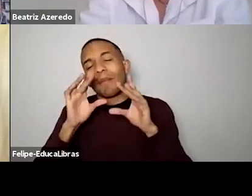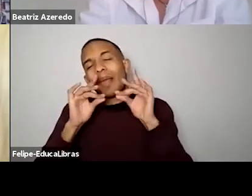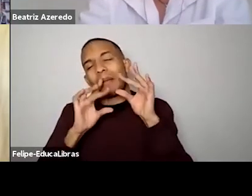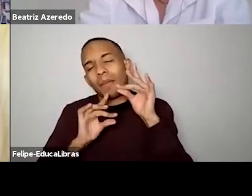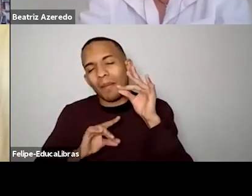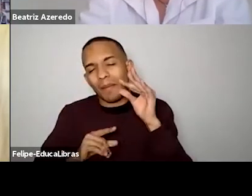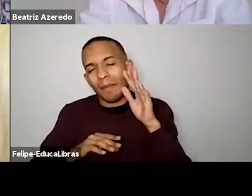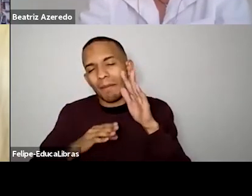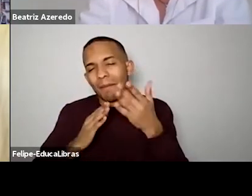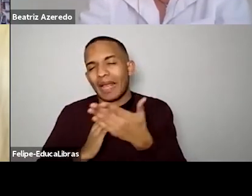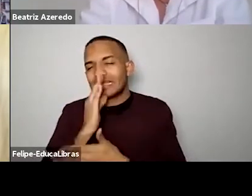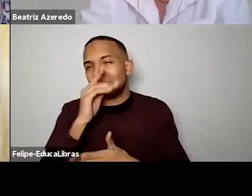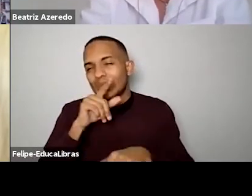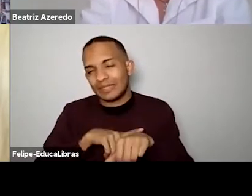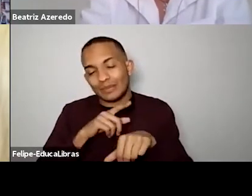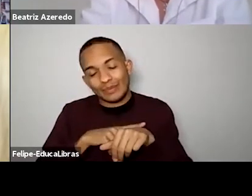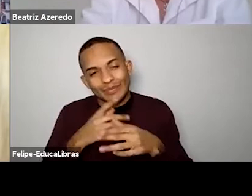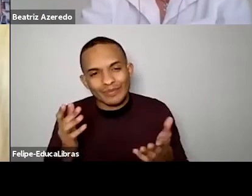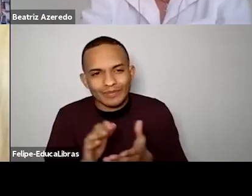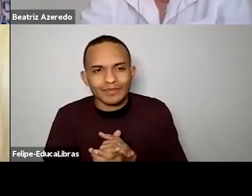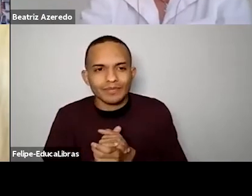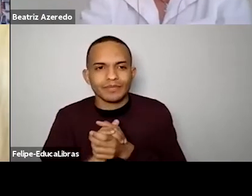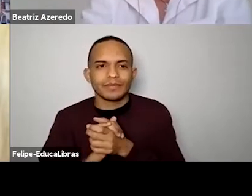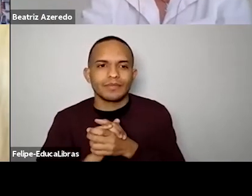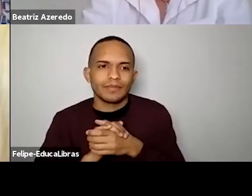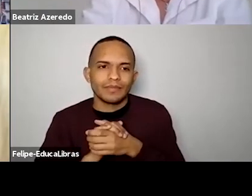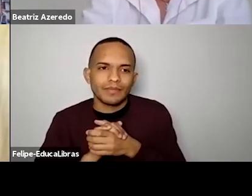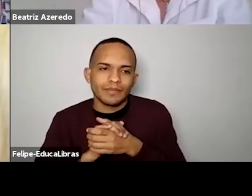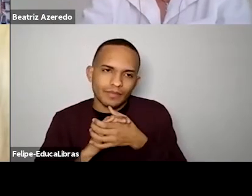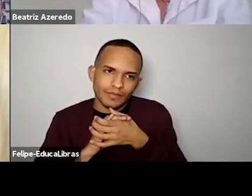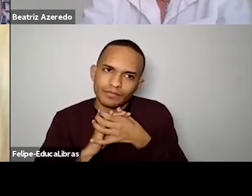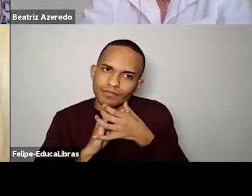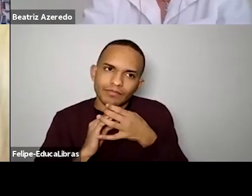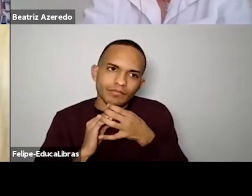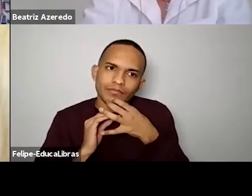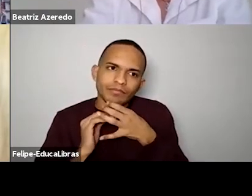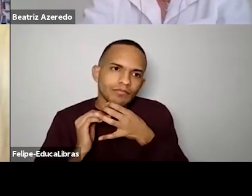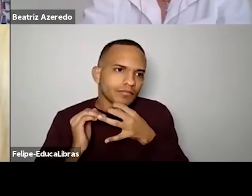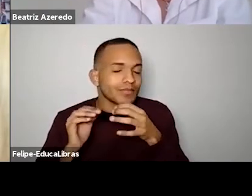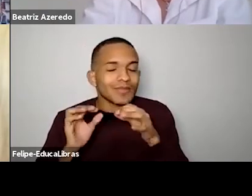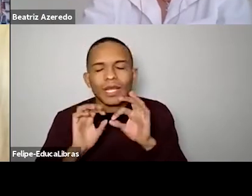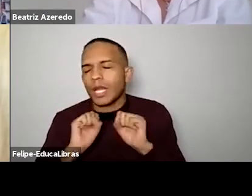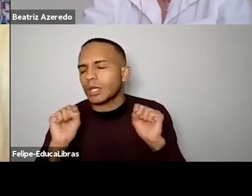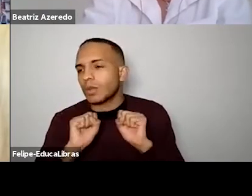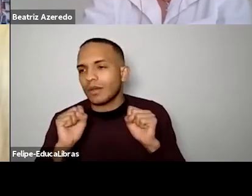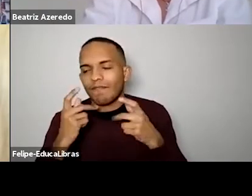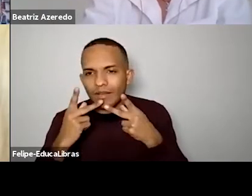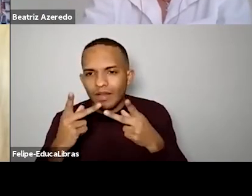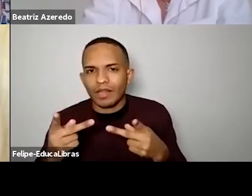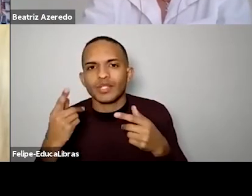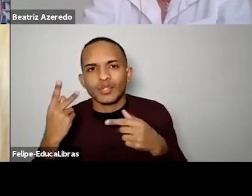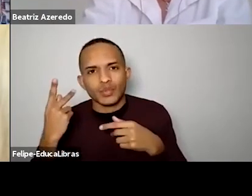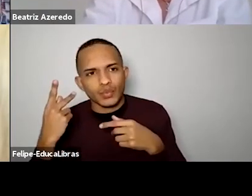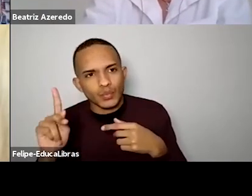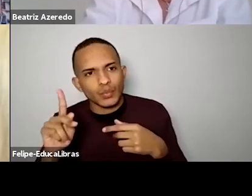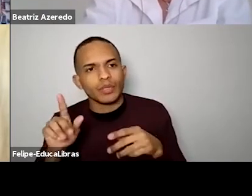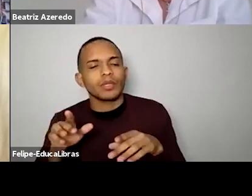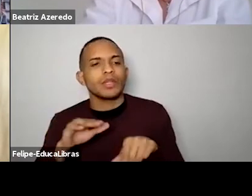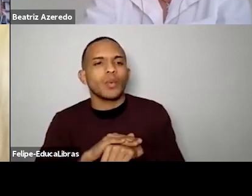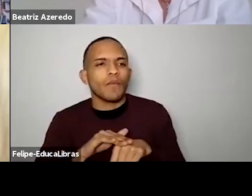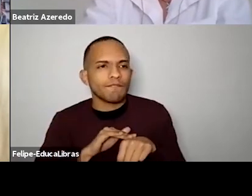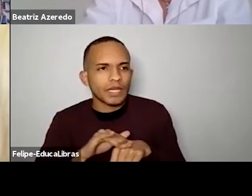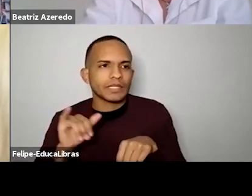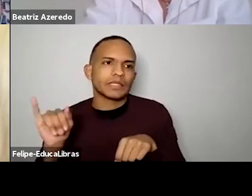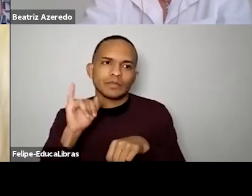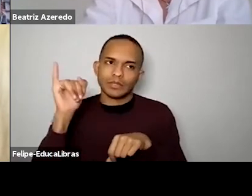tempo. Mas a culpa foi minha. Mas eu adorei o que você disse, obrigada. E eu acho que essa é uma conversa super